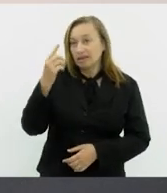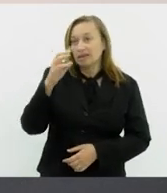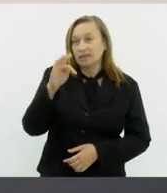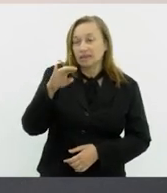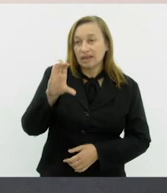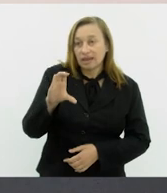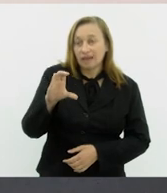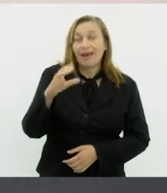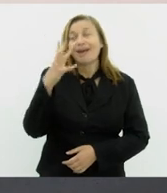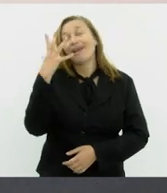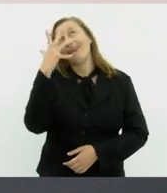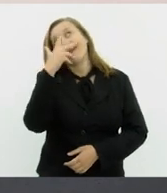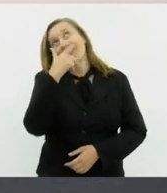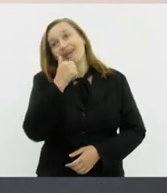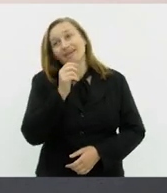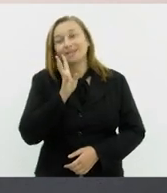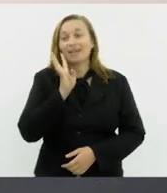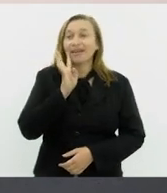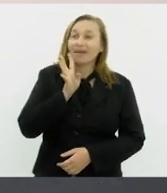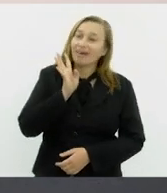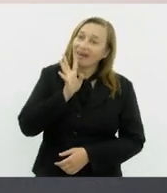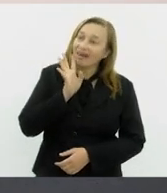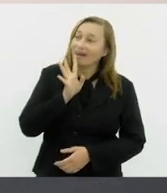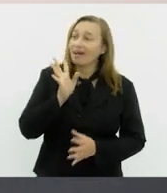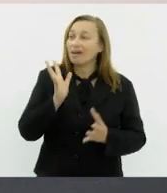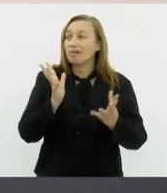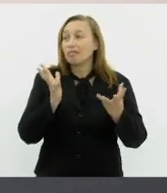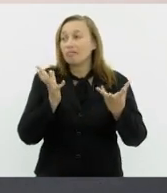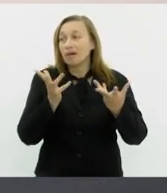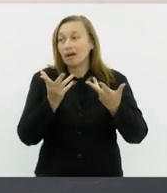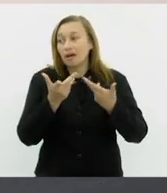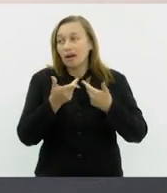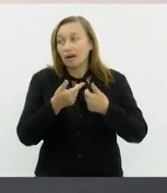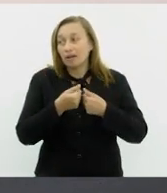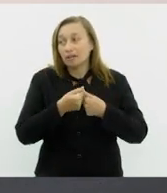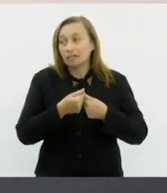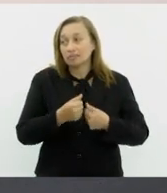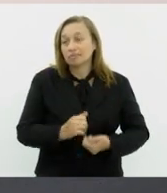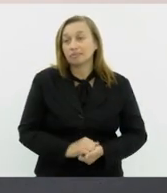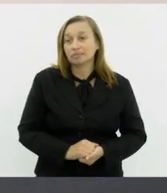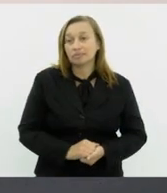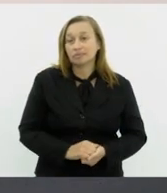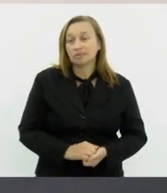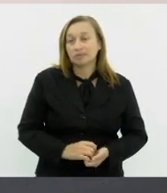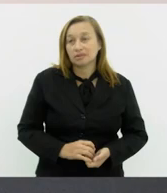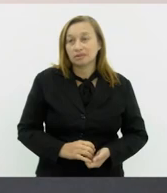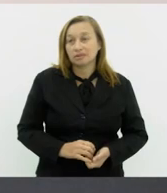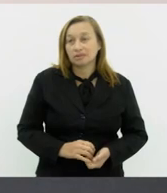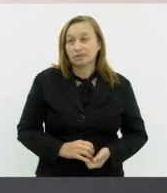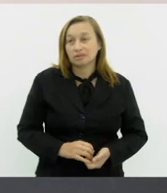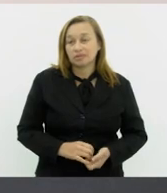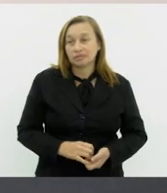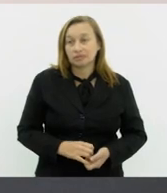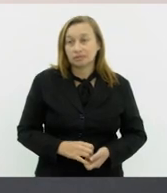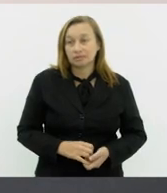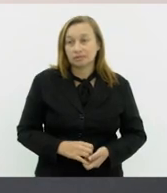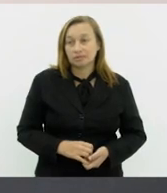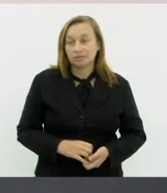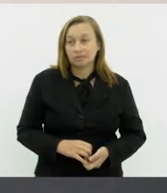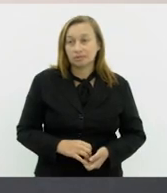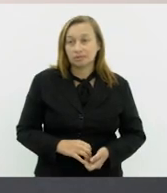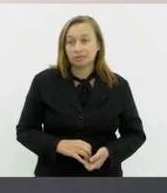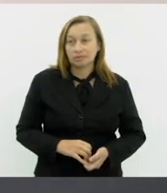super legal, eu acho assim, maravilhosa, civilizada, etc., é uma fantasia. Tá? Só isso.